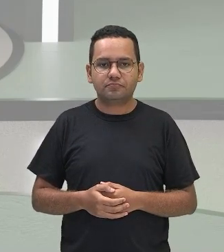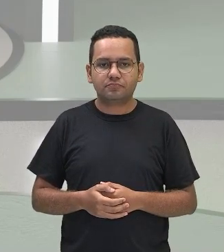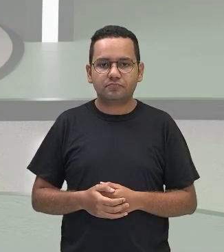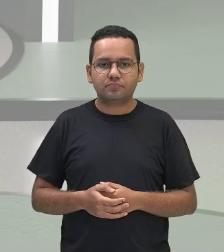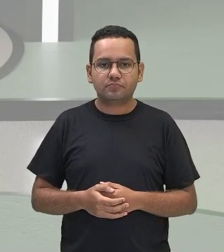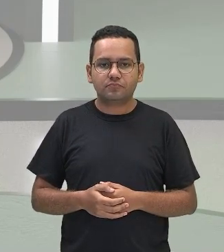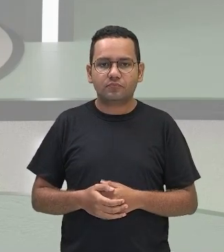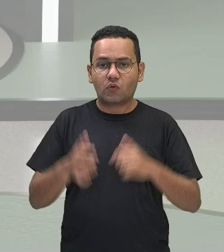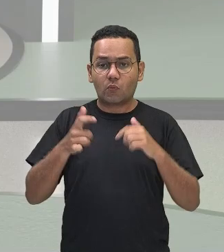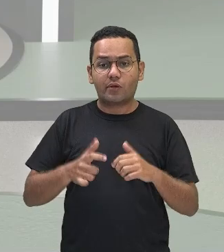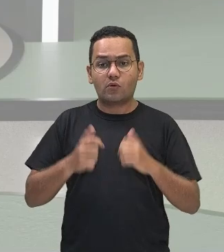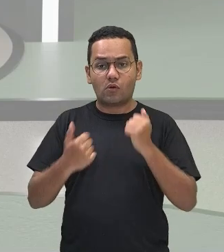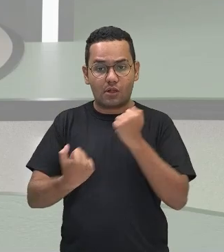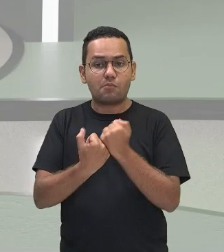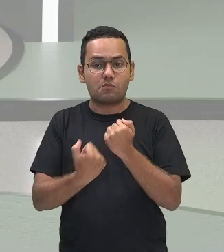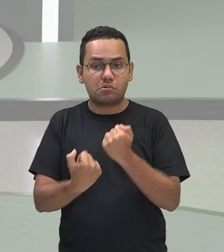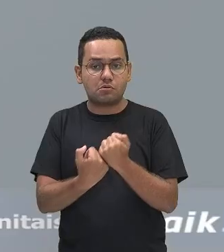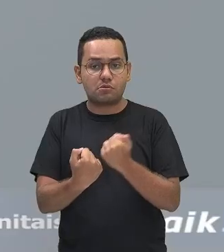gônadas, onde que está